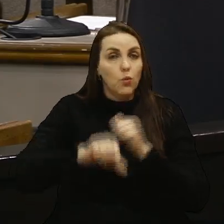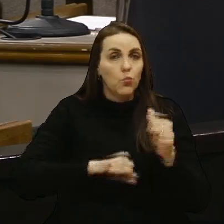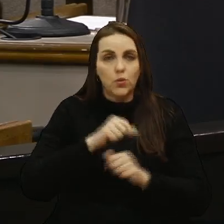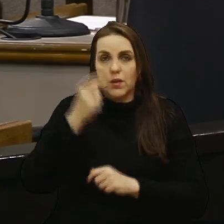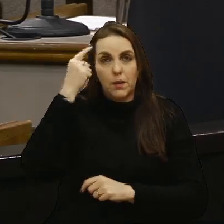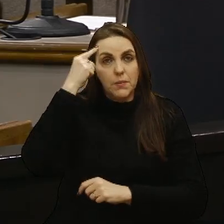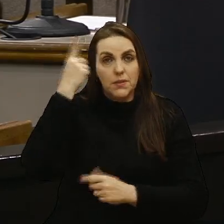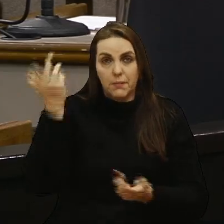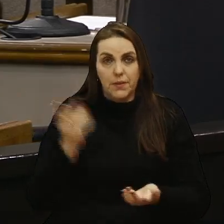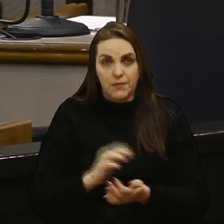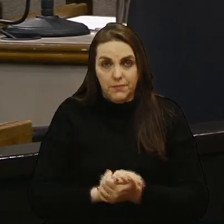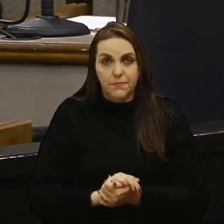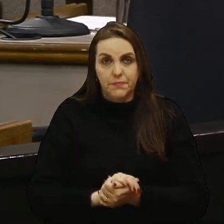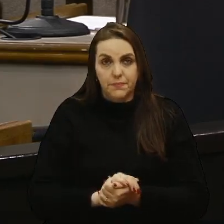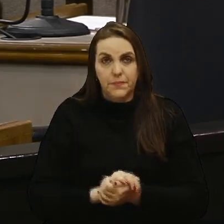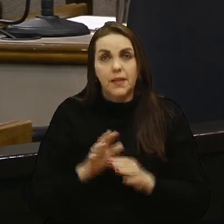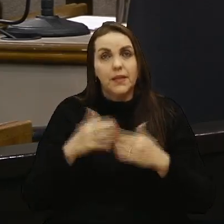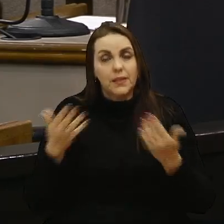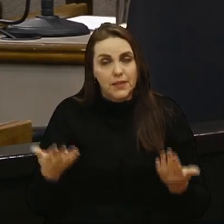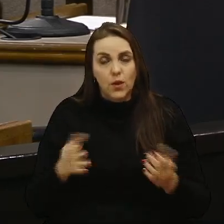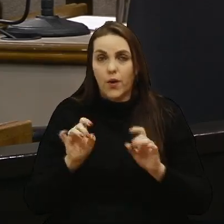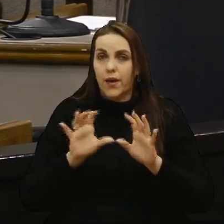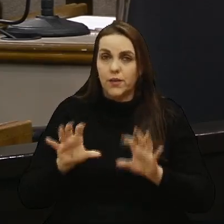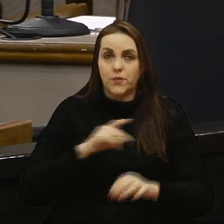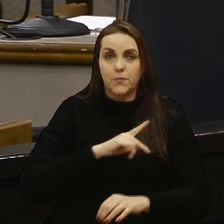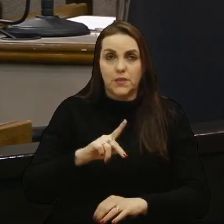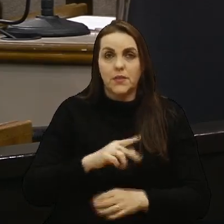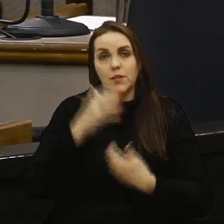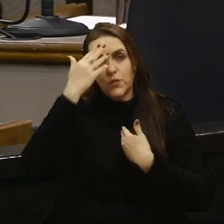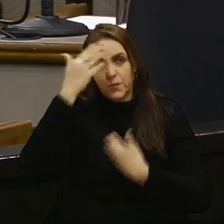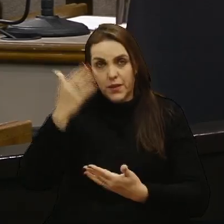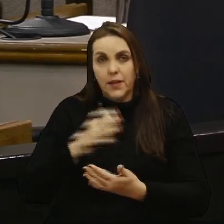meu pensamento em relação a isso. Então, seria isso, senhor presidente. Muito obrigado. Obrigado, vereador.